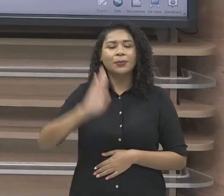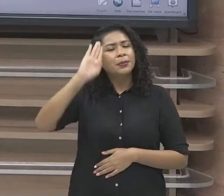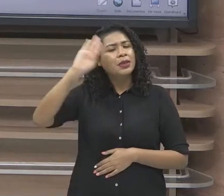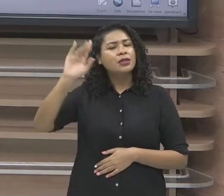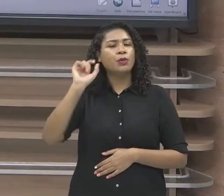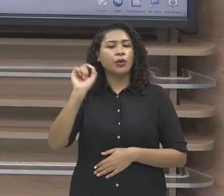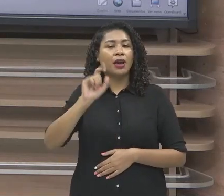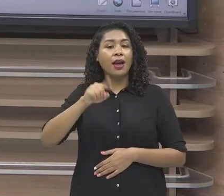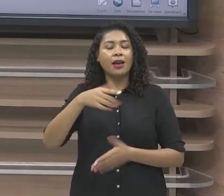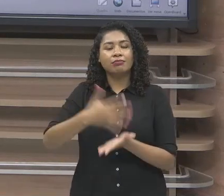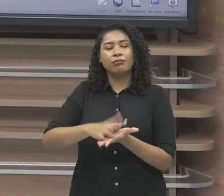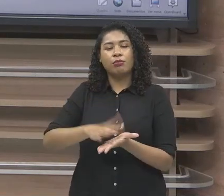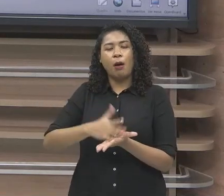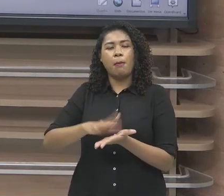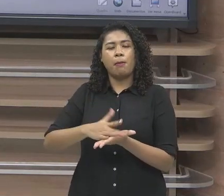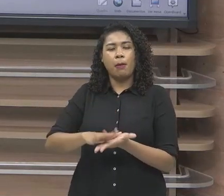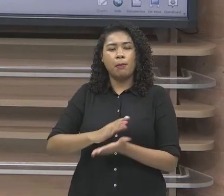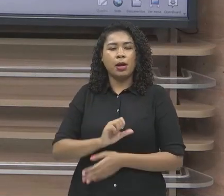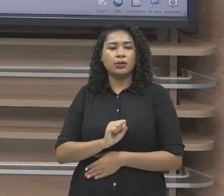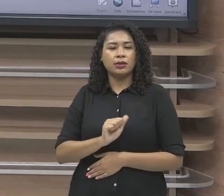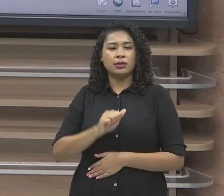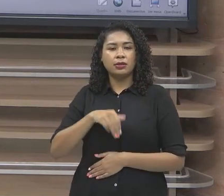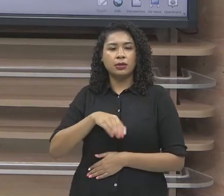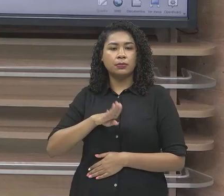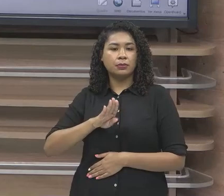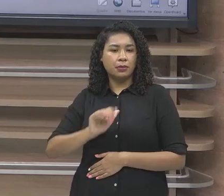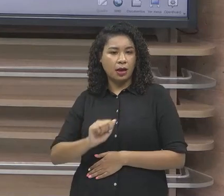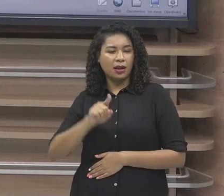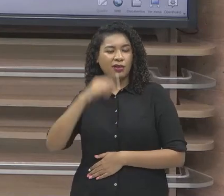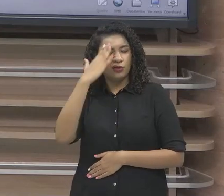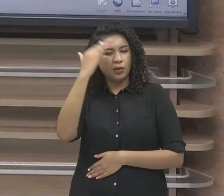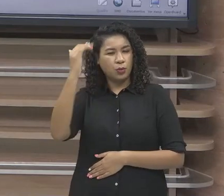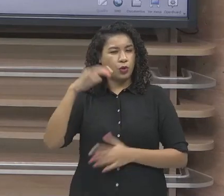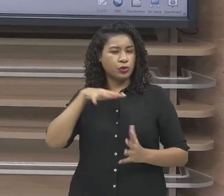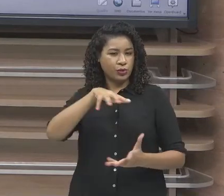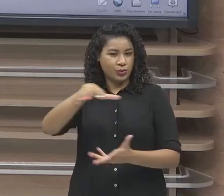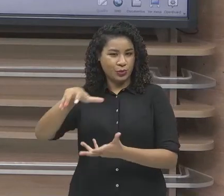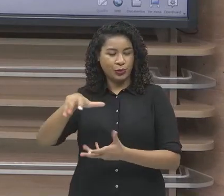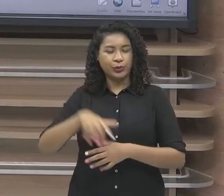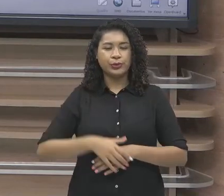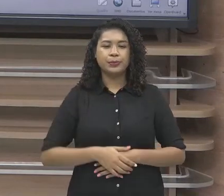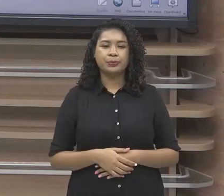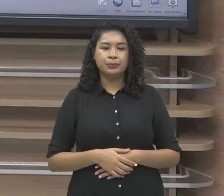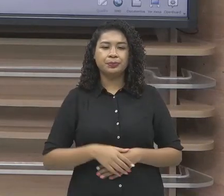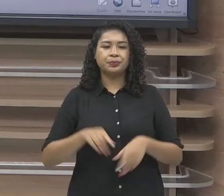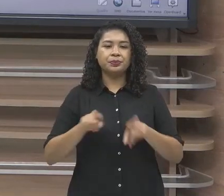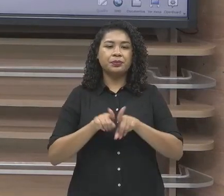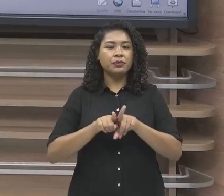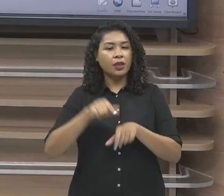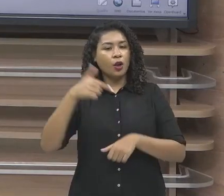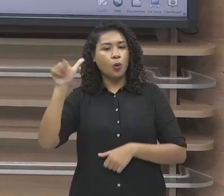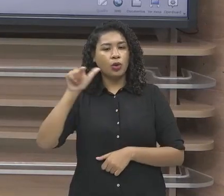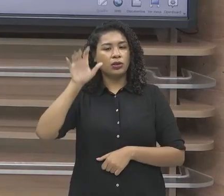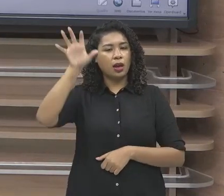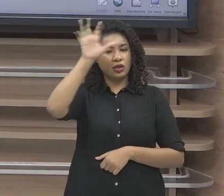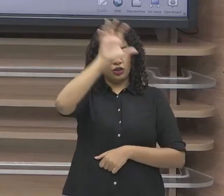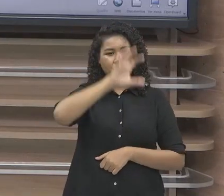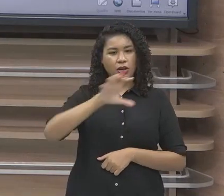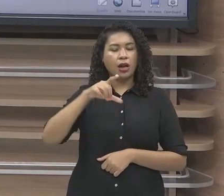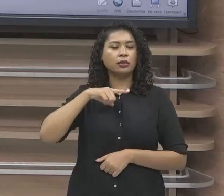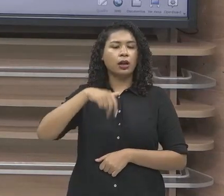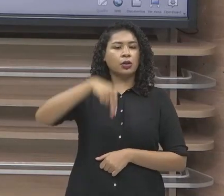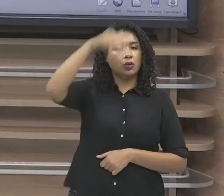o samba, que é reconhecido internacionalmente, ou seja, em outros países. Já as nossas regiões, região norte, nordeste,